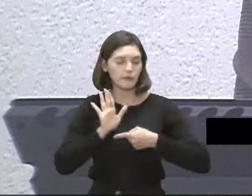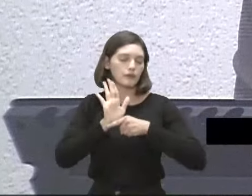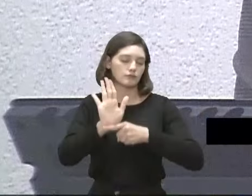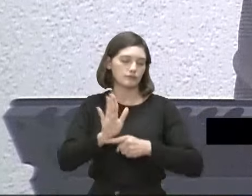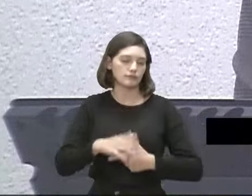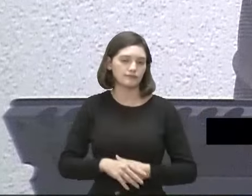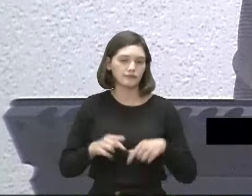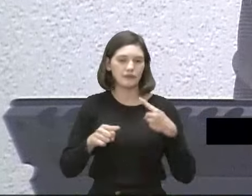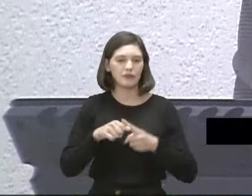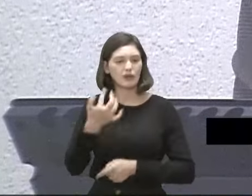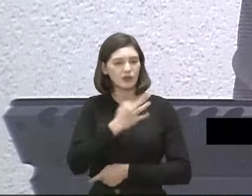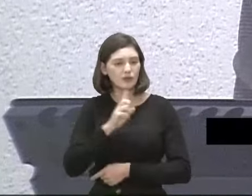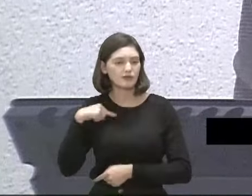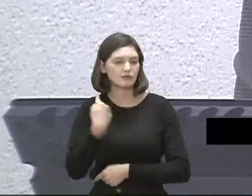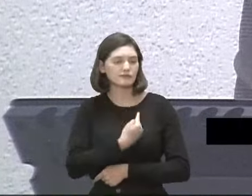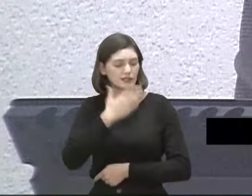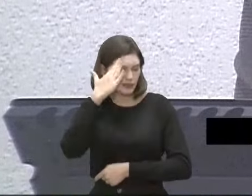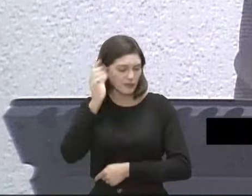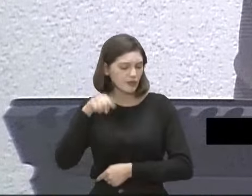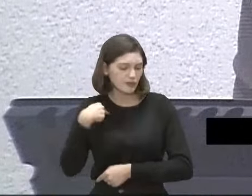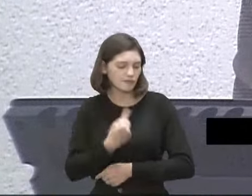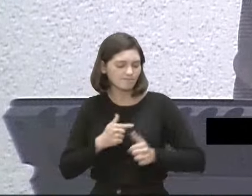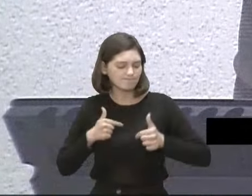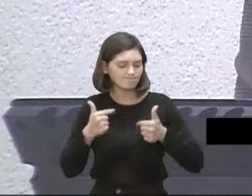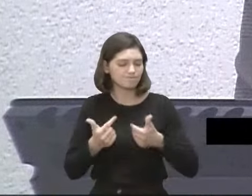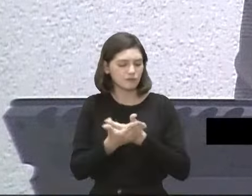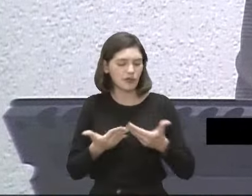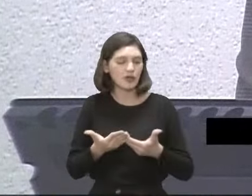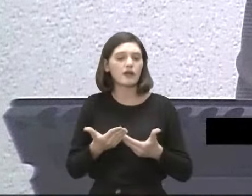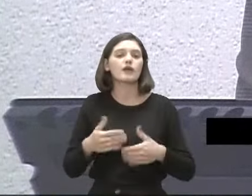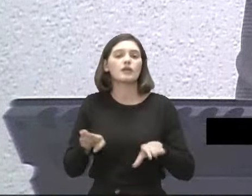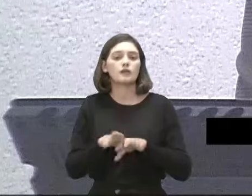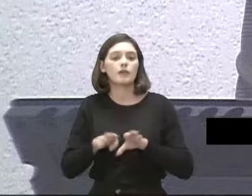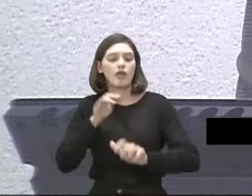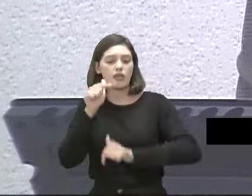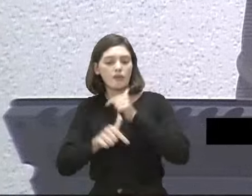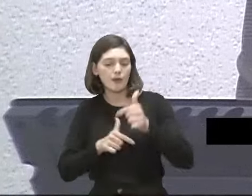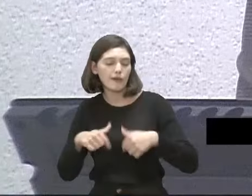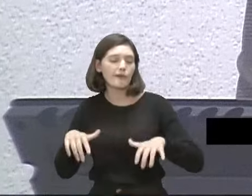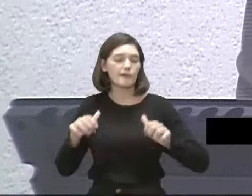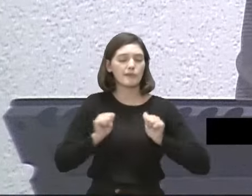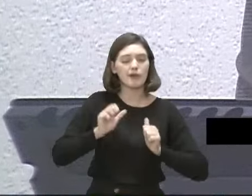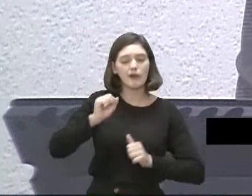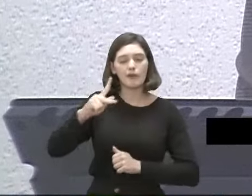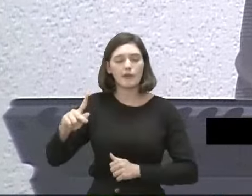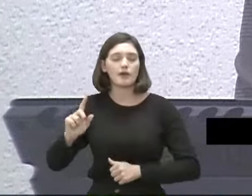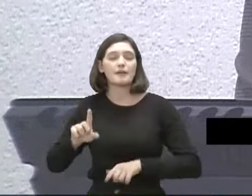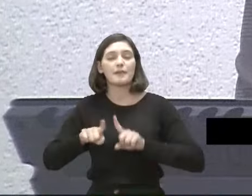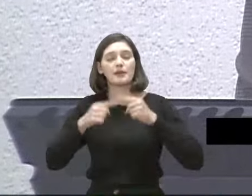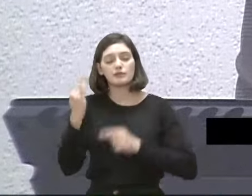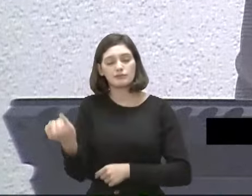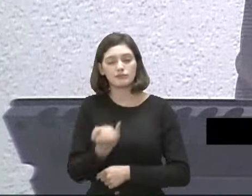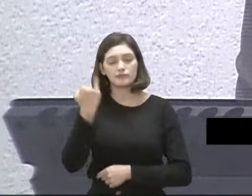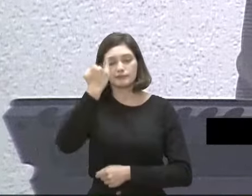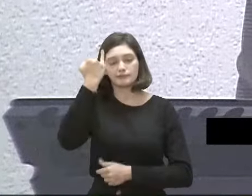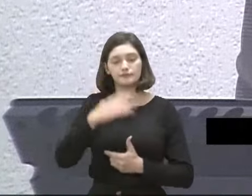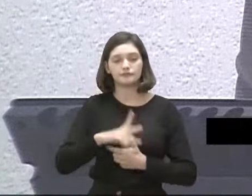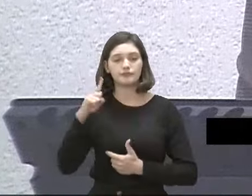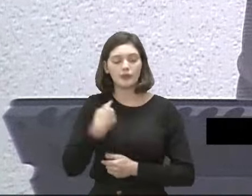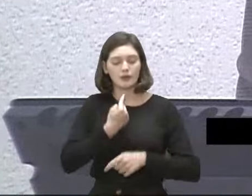porque dói a gente saber que nós oneramos o servidor ativo e inativo. Mas o mais importante é que a gente